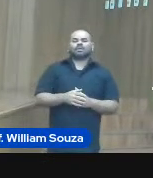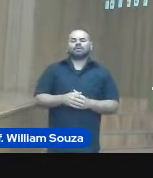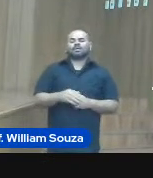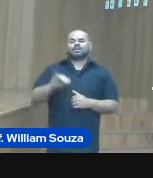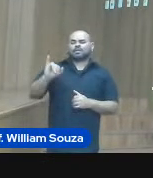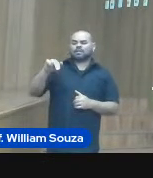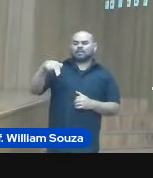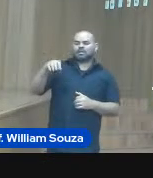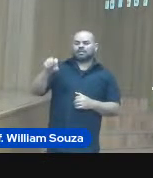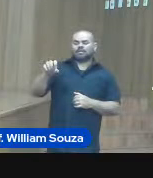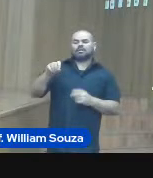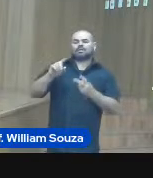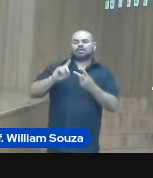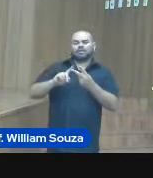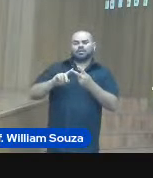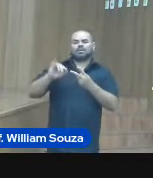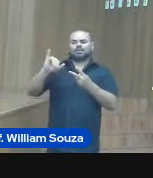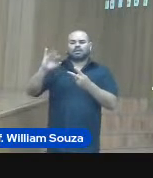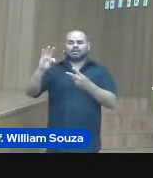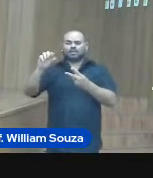militares poderosas.